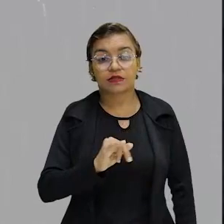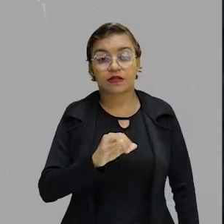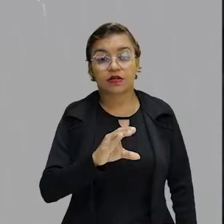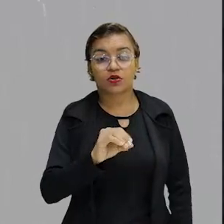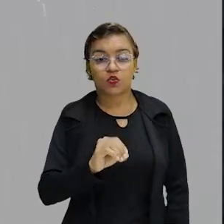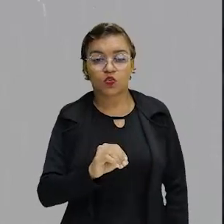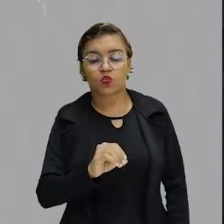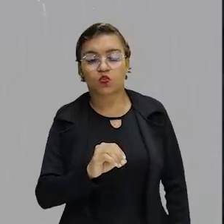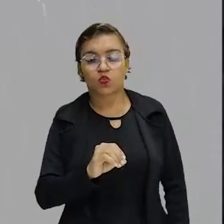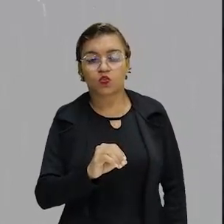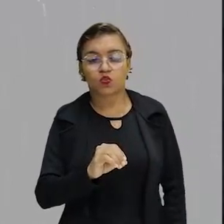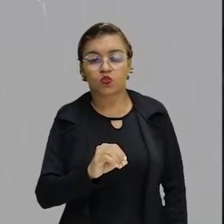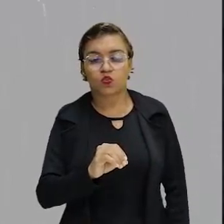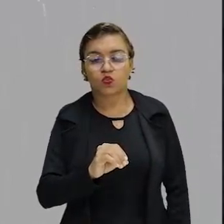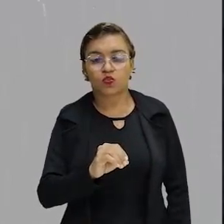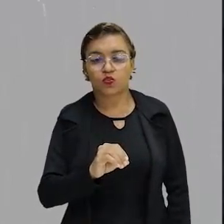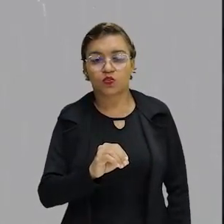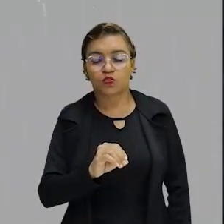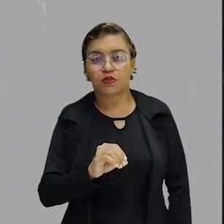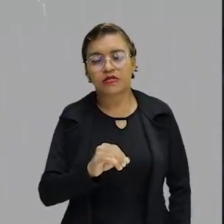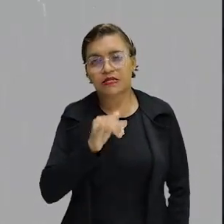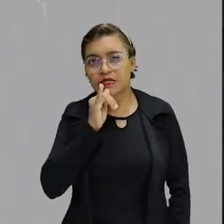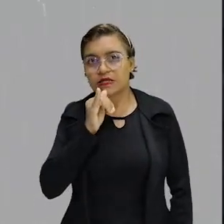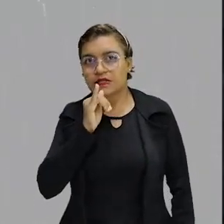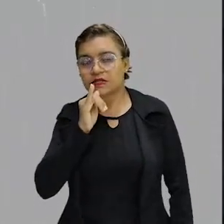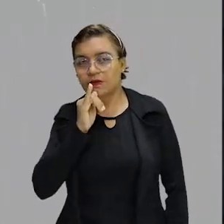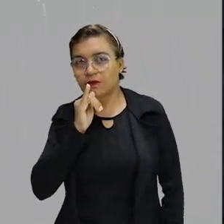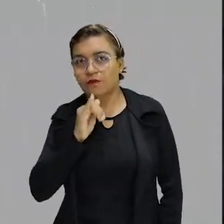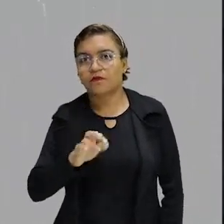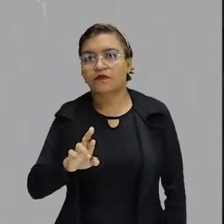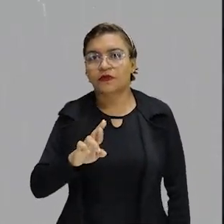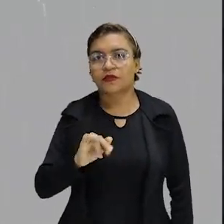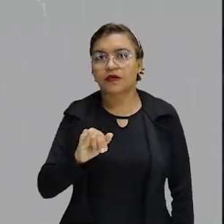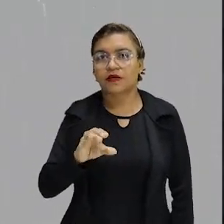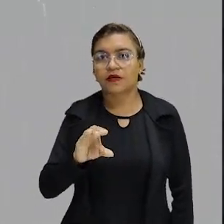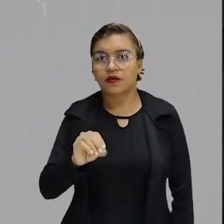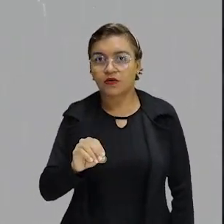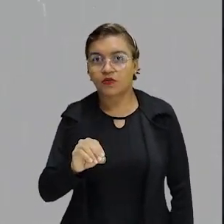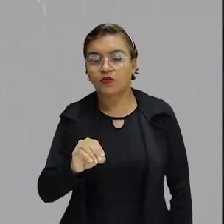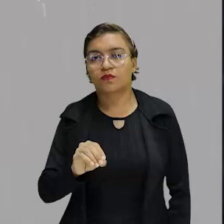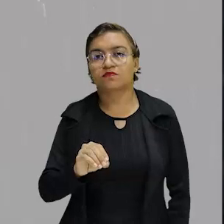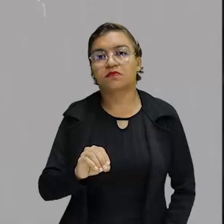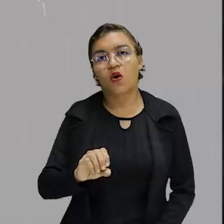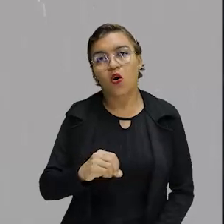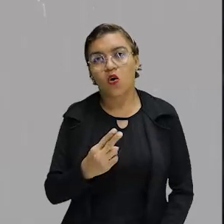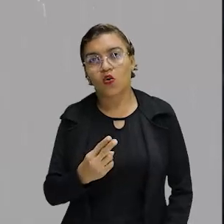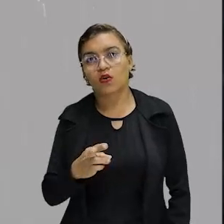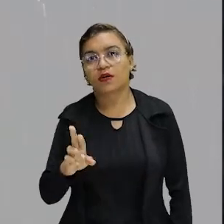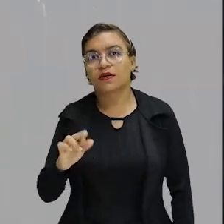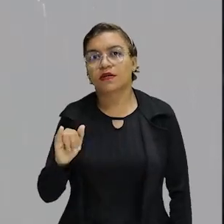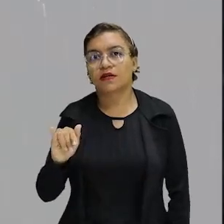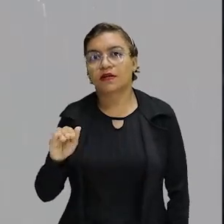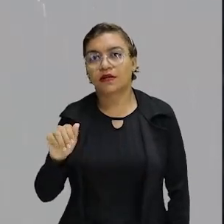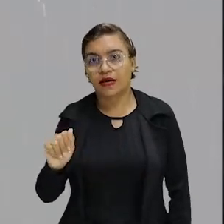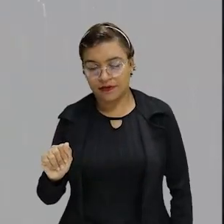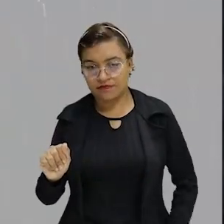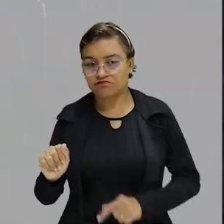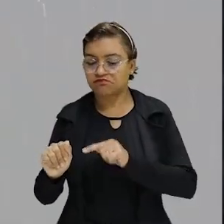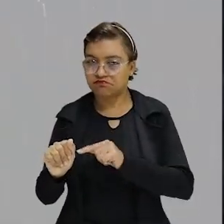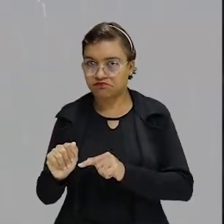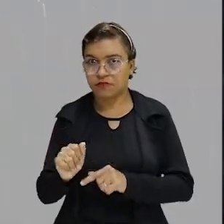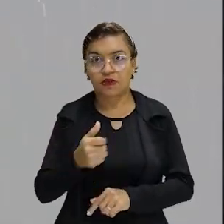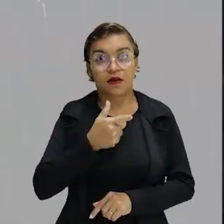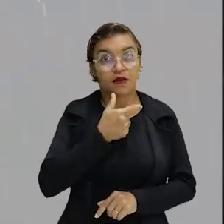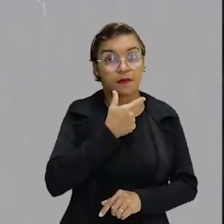né? Rico, rica. Né? Então, ele dá aí essa flexão de gênero masculino e feminino,